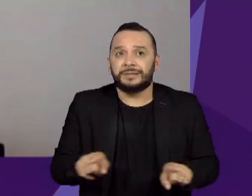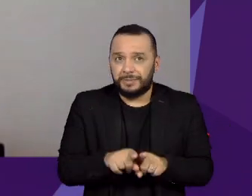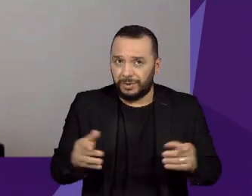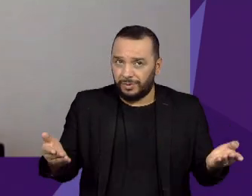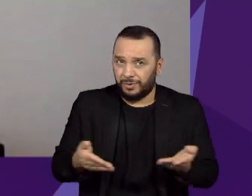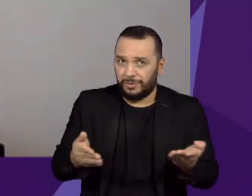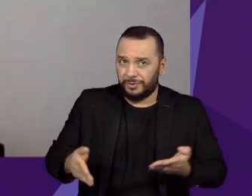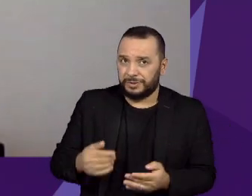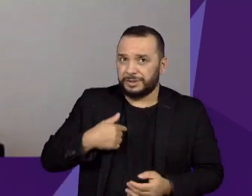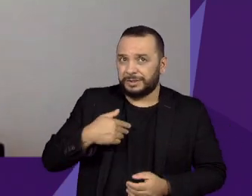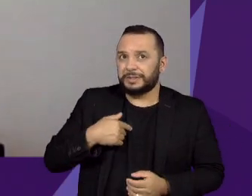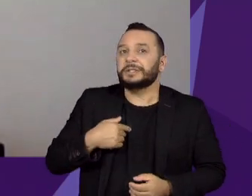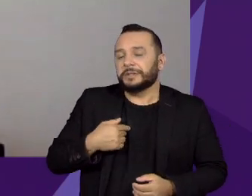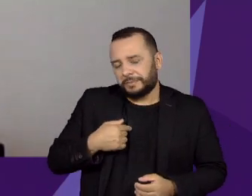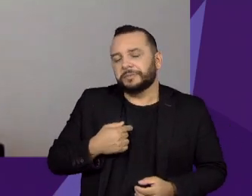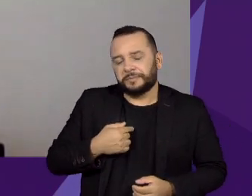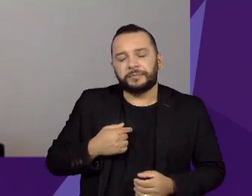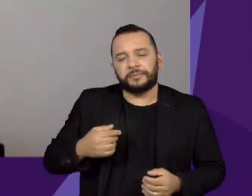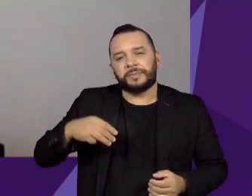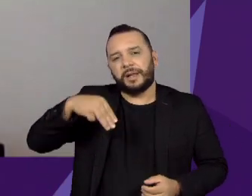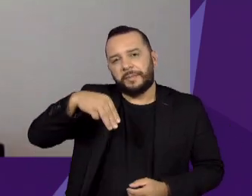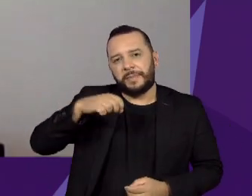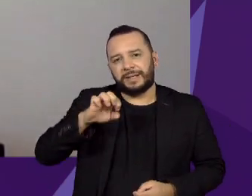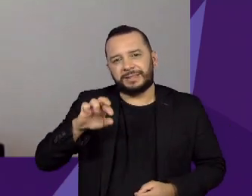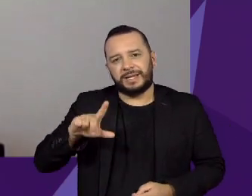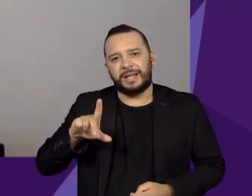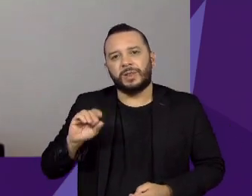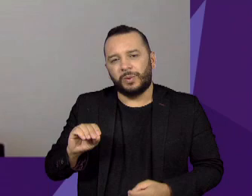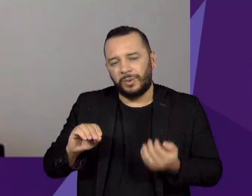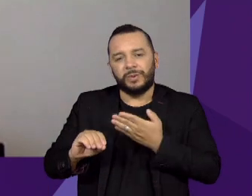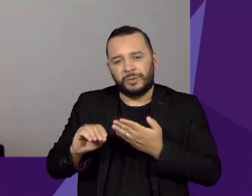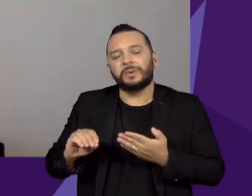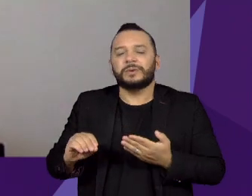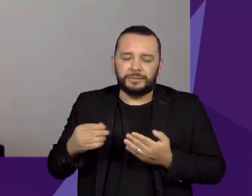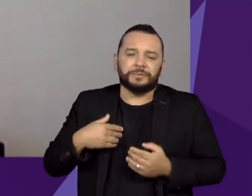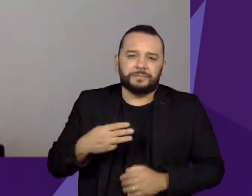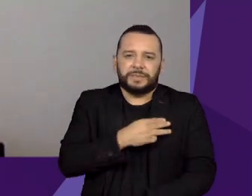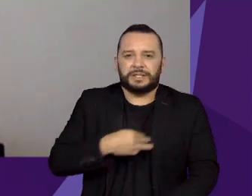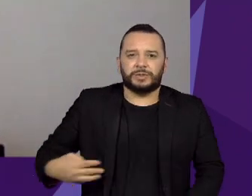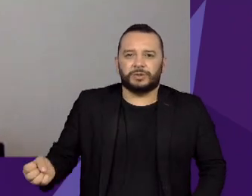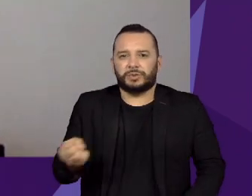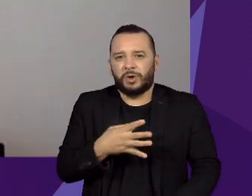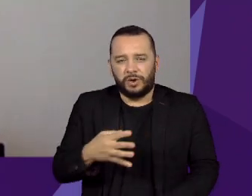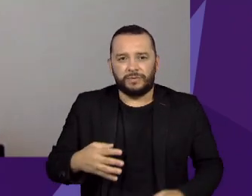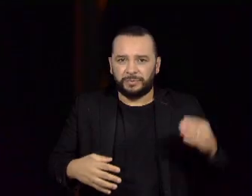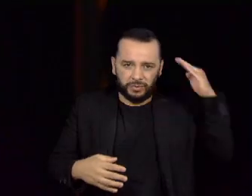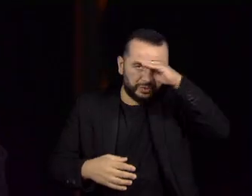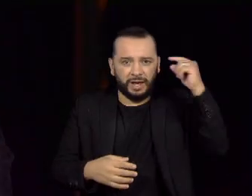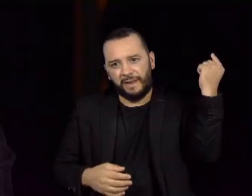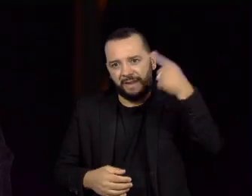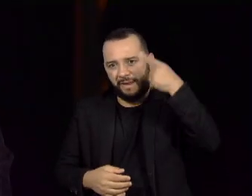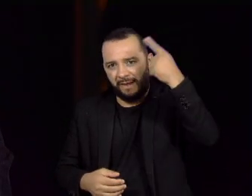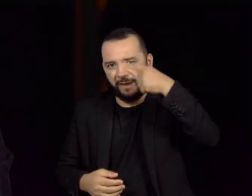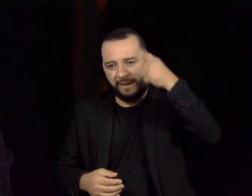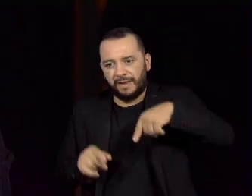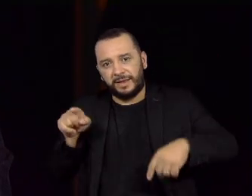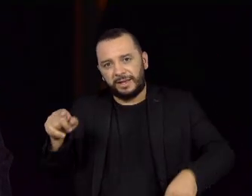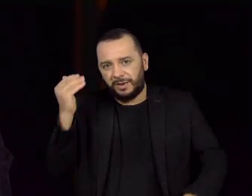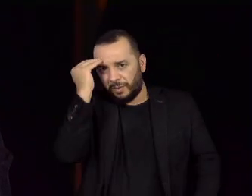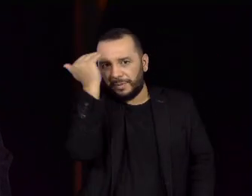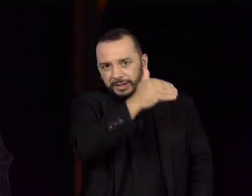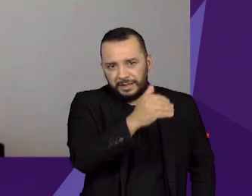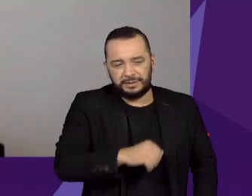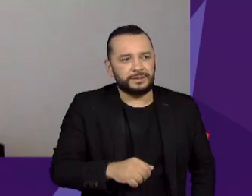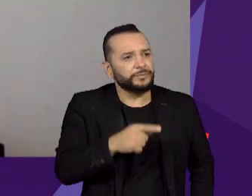está tentando aquela coisa de conviver com a dubiedade do presidente falando uma coisa e o presidente falando outra. Dá uma dica para ele,